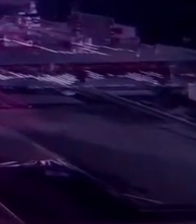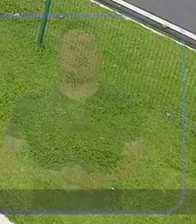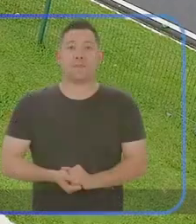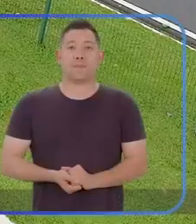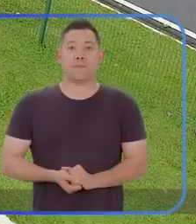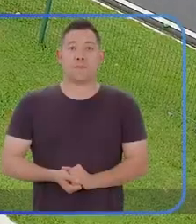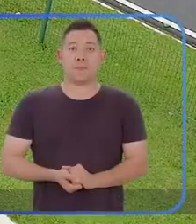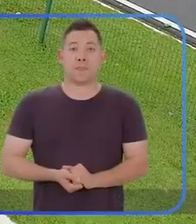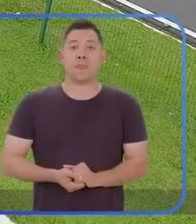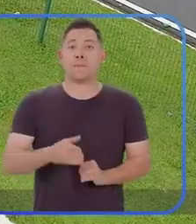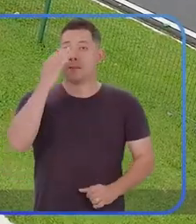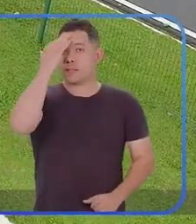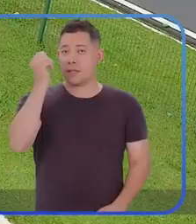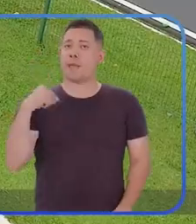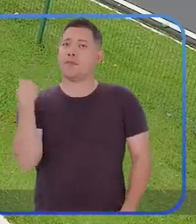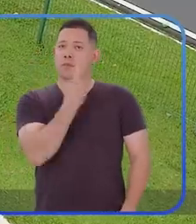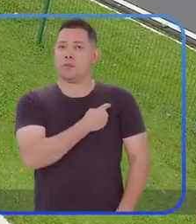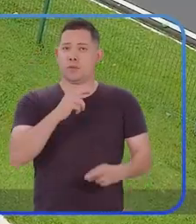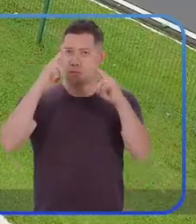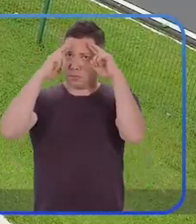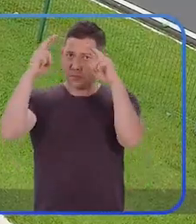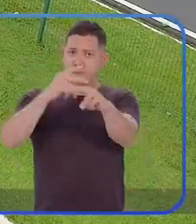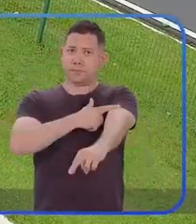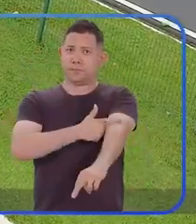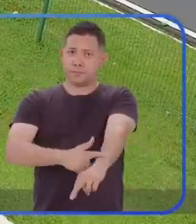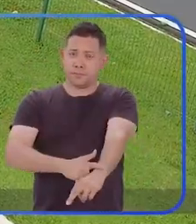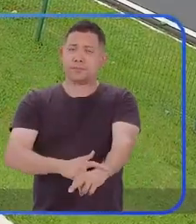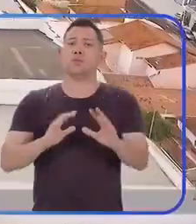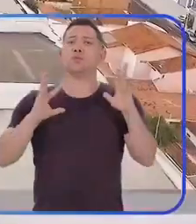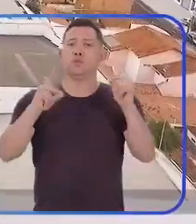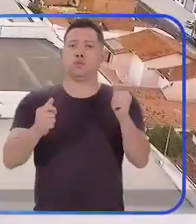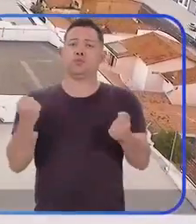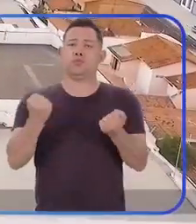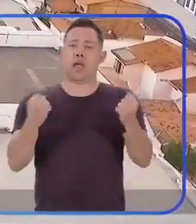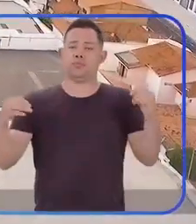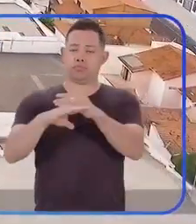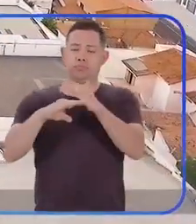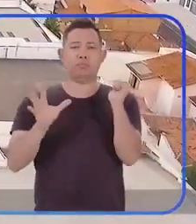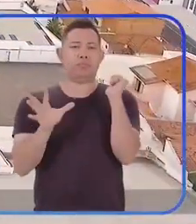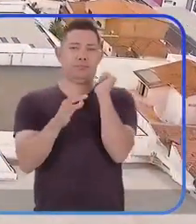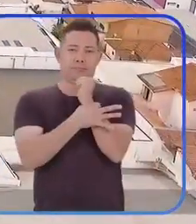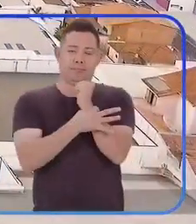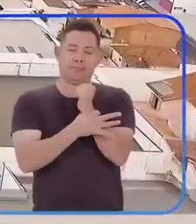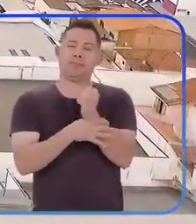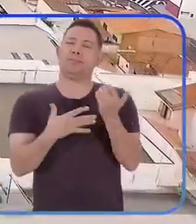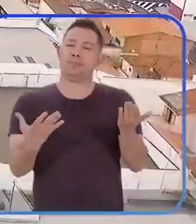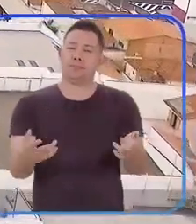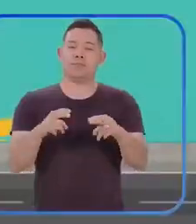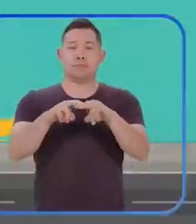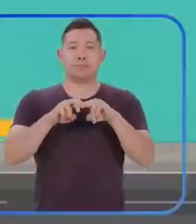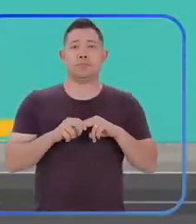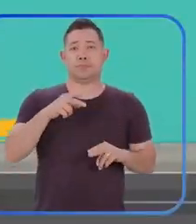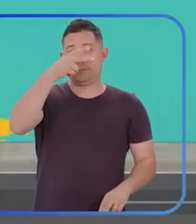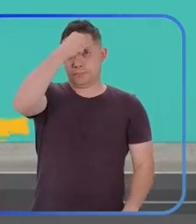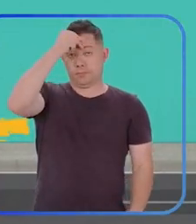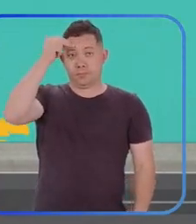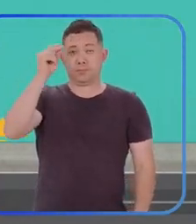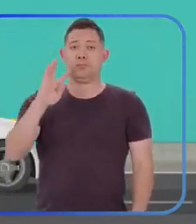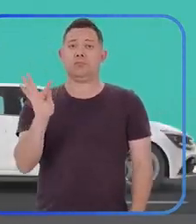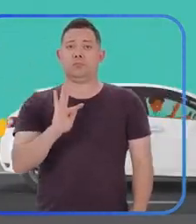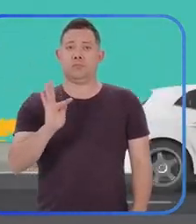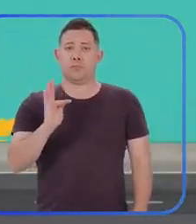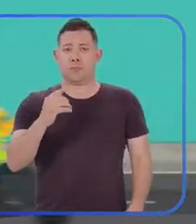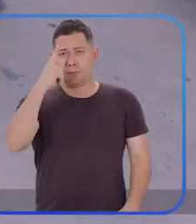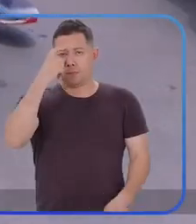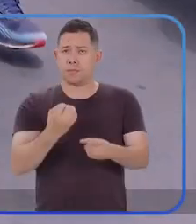dias sabemos que só com o respeito e a colaboração de todos conseguimos fazer o trânsito mais seguro é pensando nisso que a